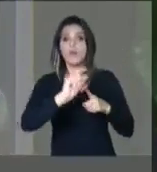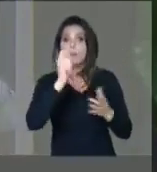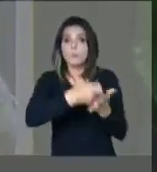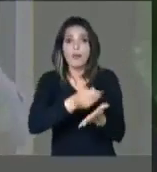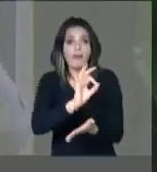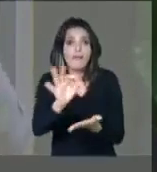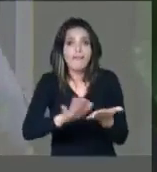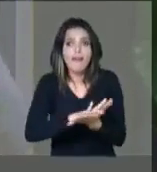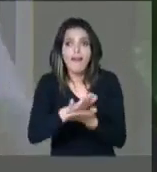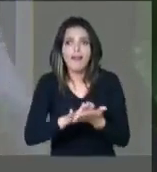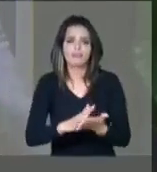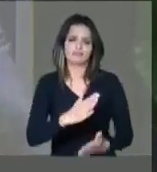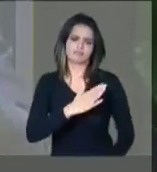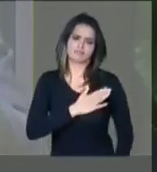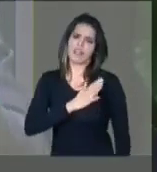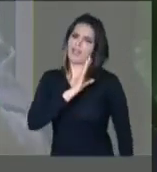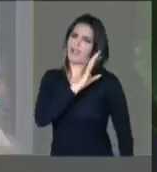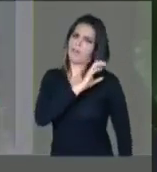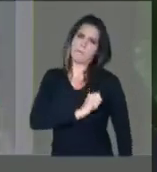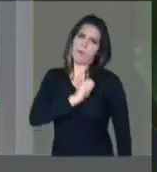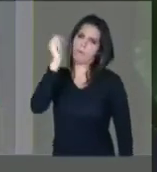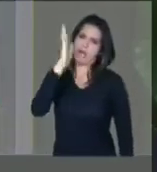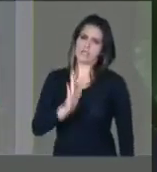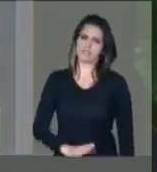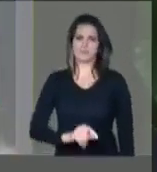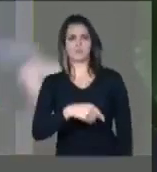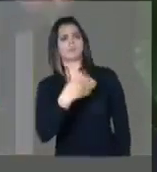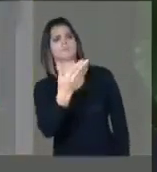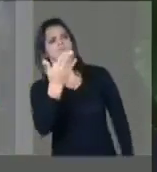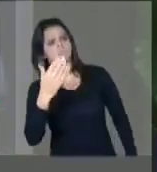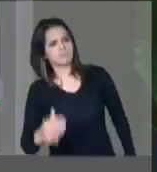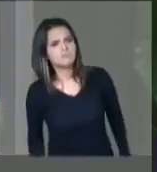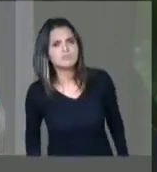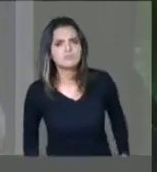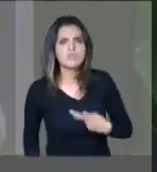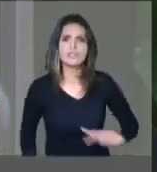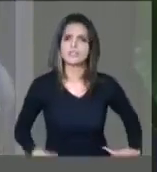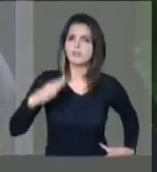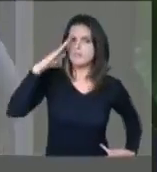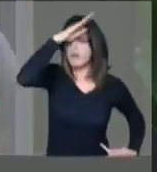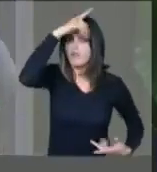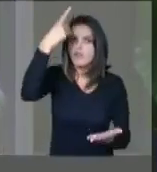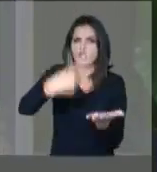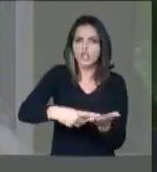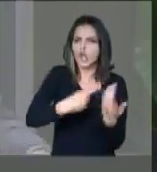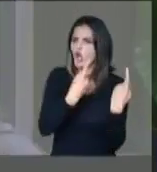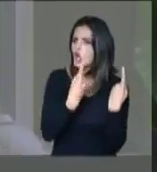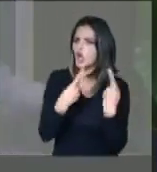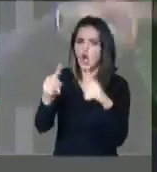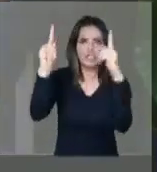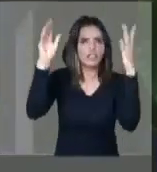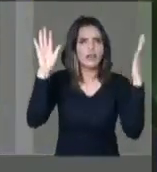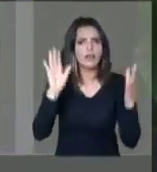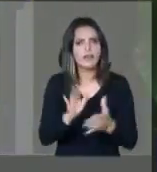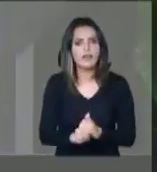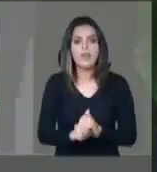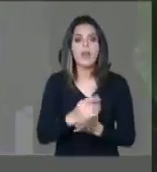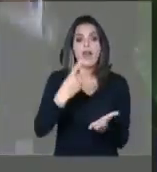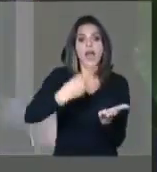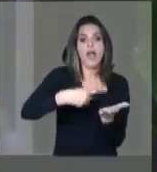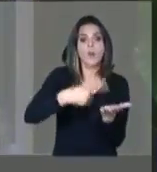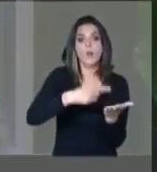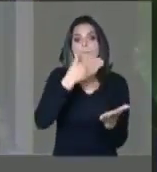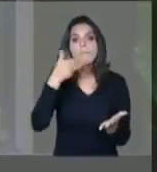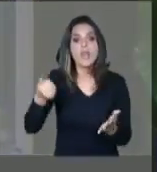Que patriotismo é esse do presidente da República que votou contra um acordo melhor que esse